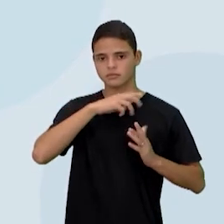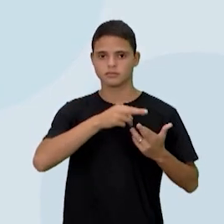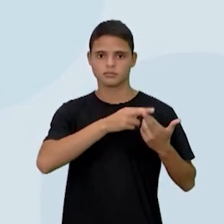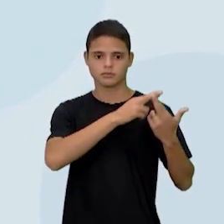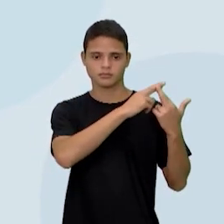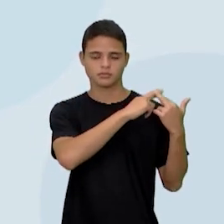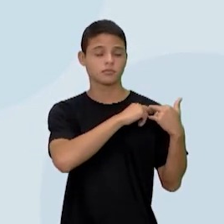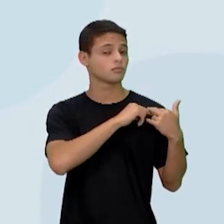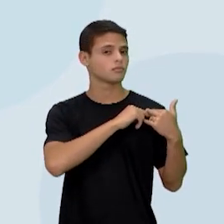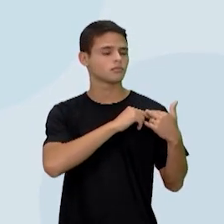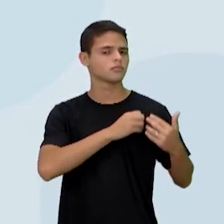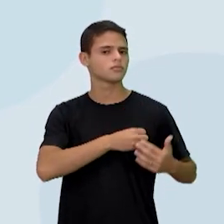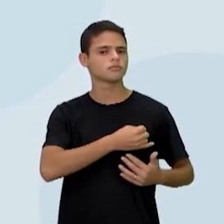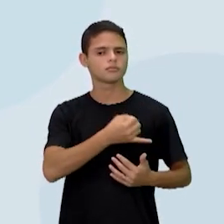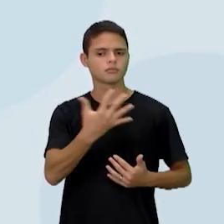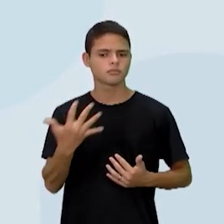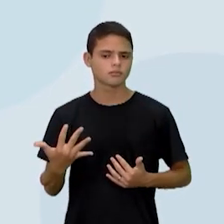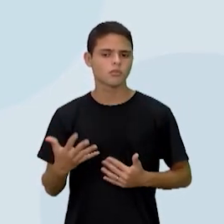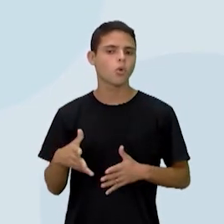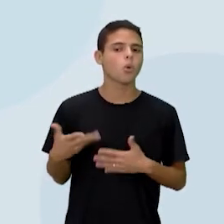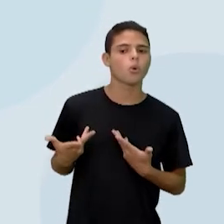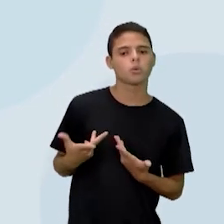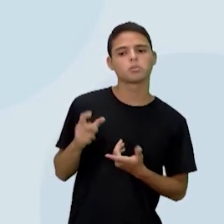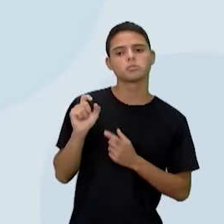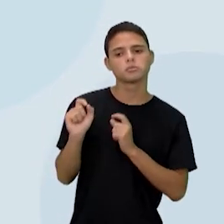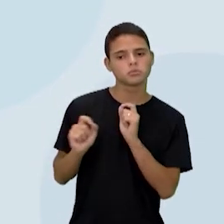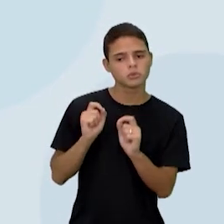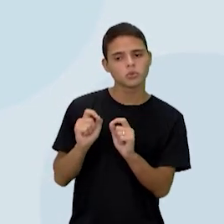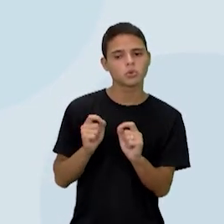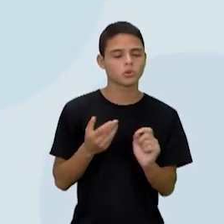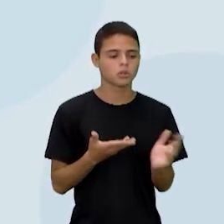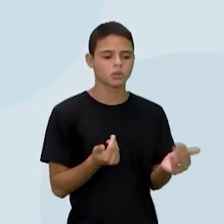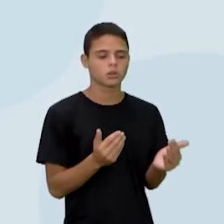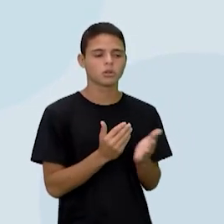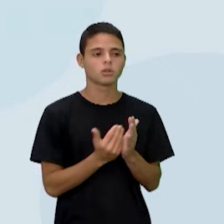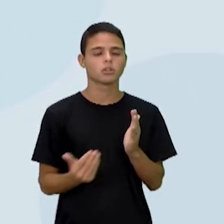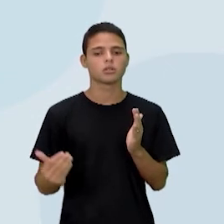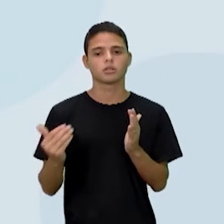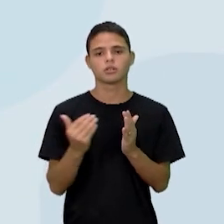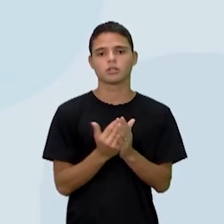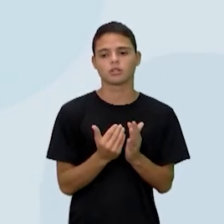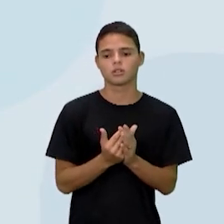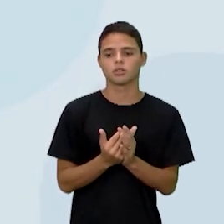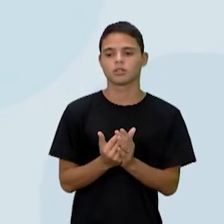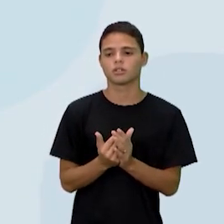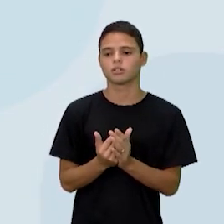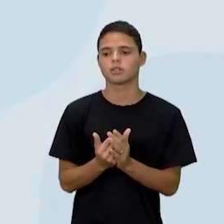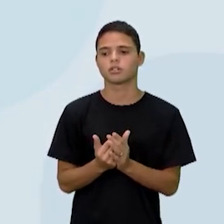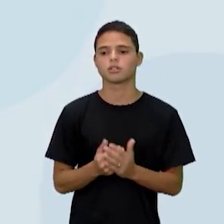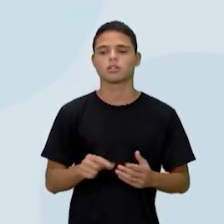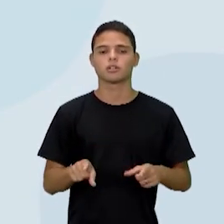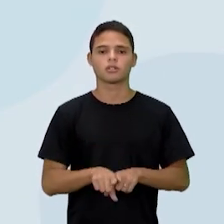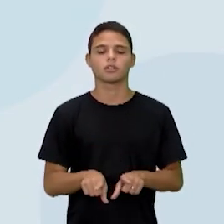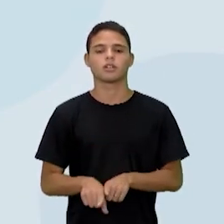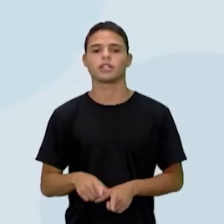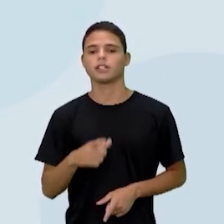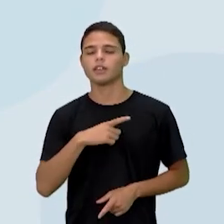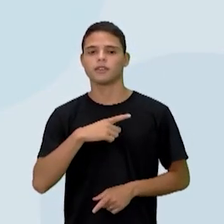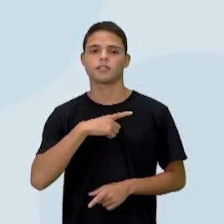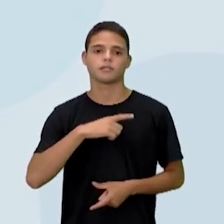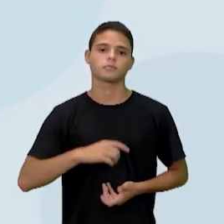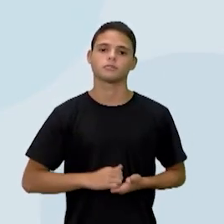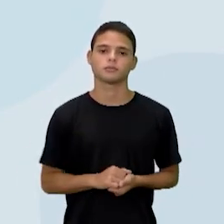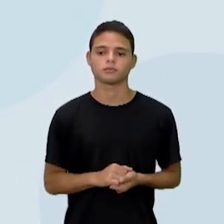do quanto ou do que esses mais jovens estão acessando. Porque também ignorar